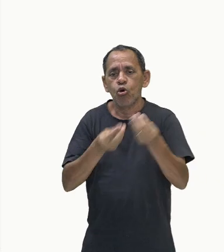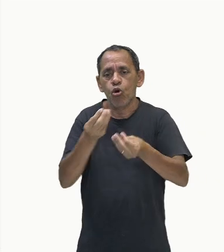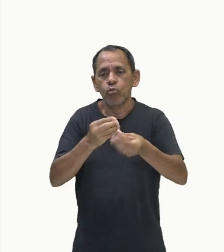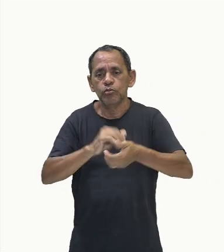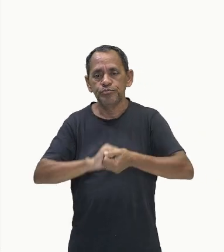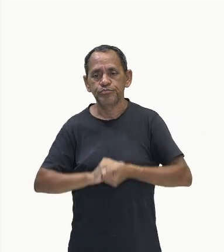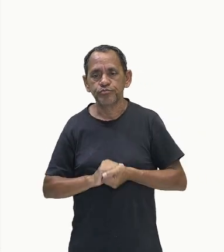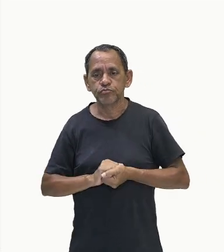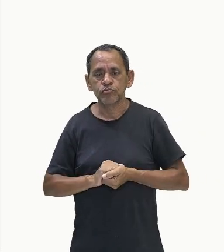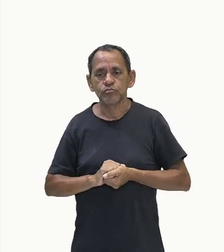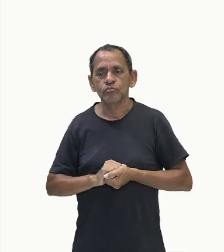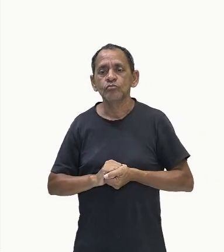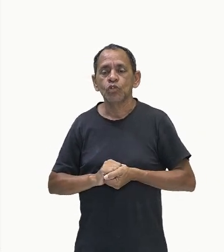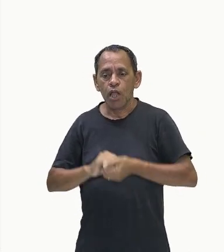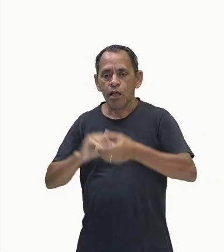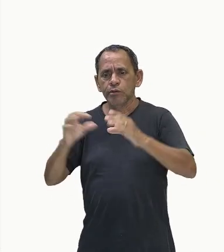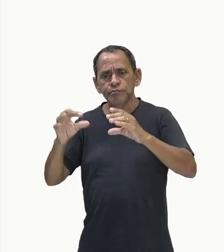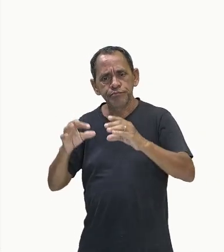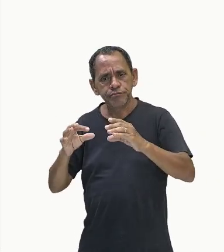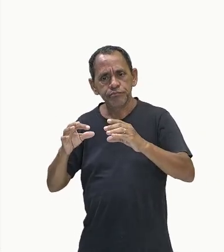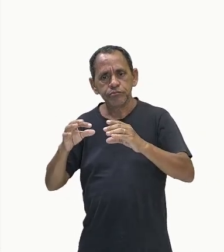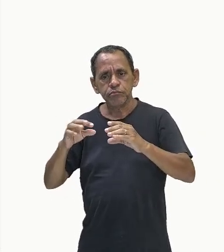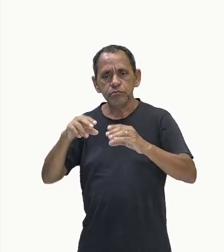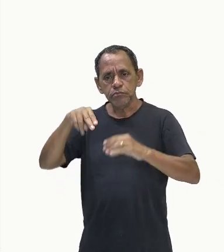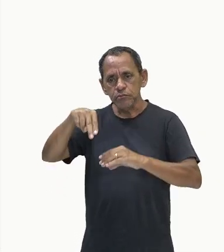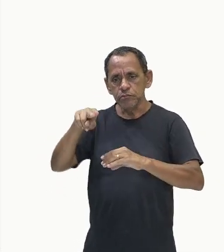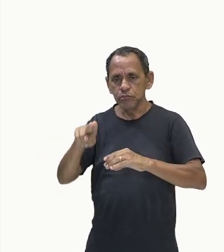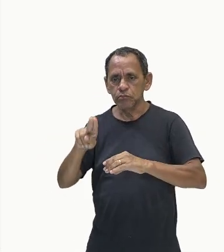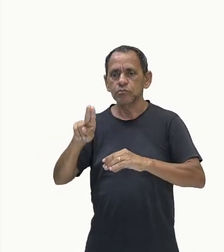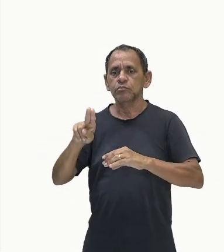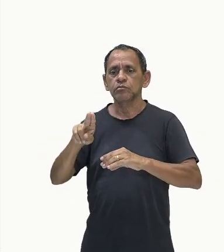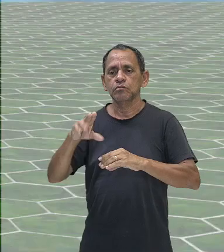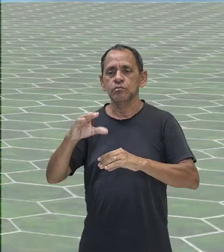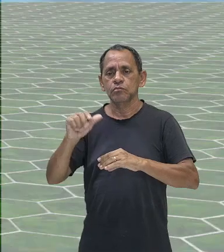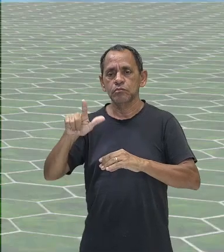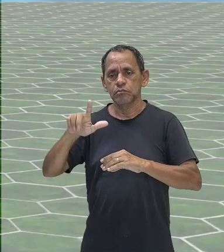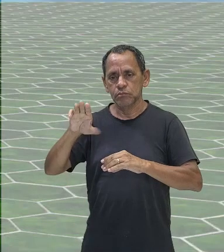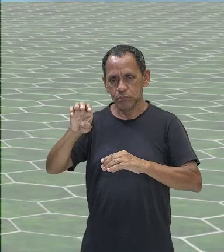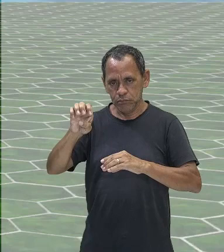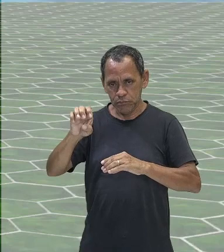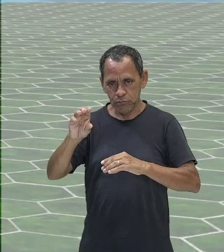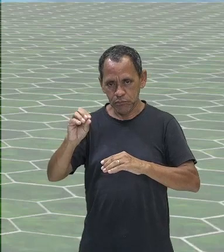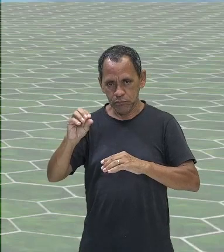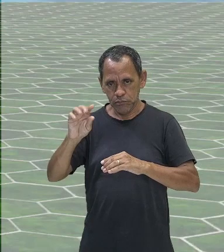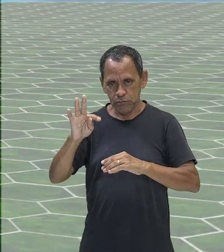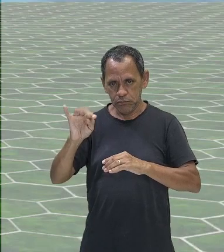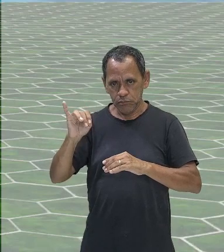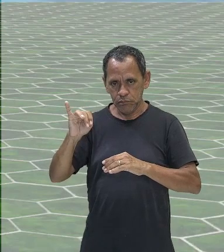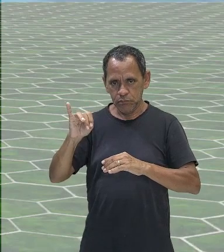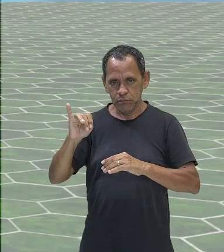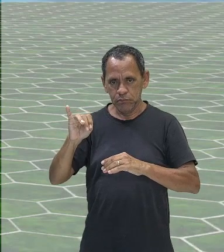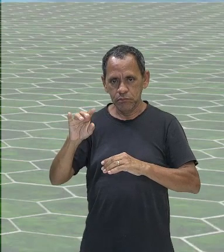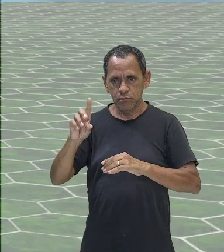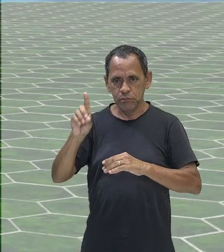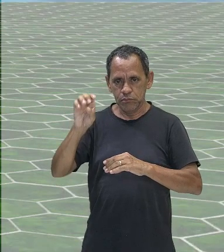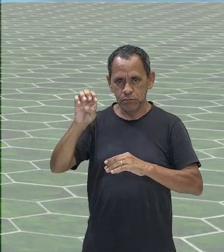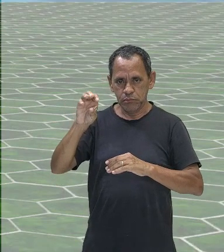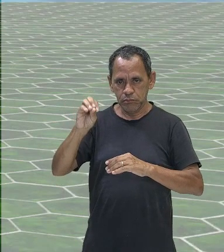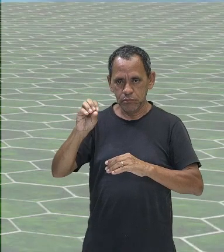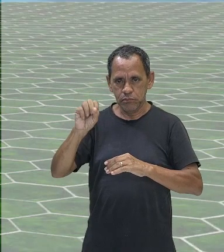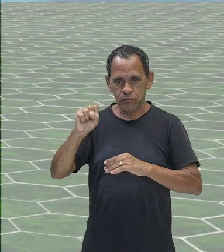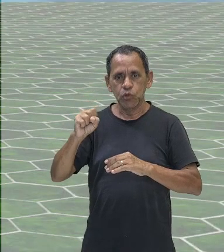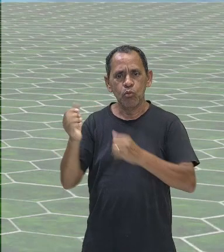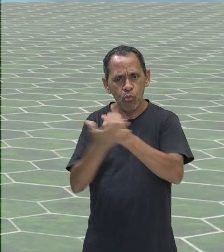pelos nucleotídeos, tá? Os nucleotídeos, ele é uma estrutura que contém base nitrogenada,